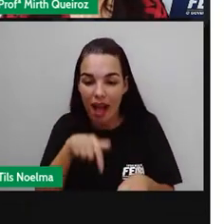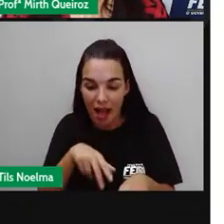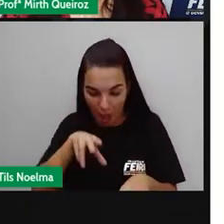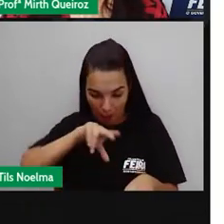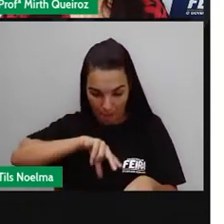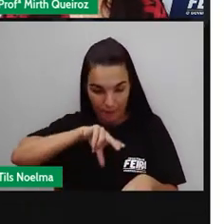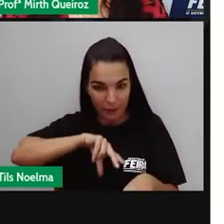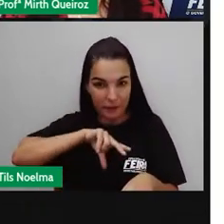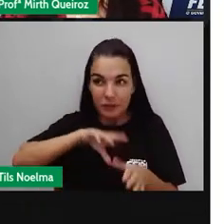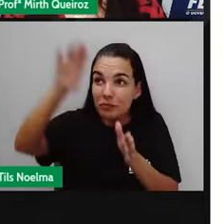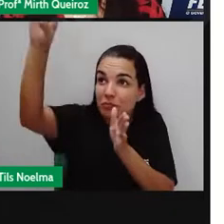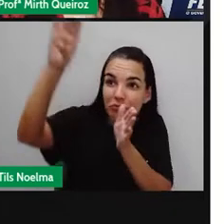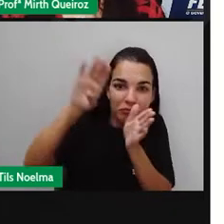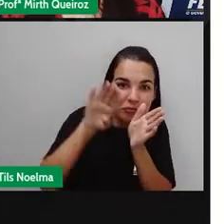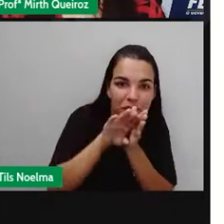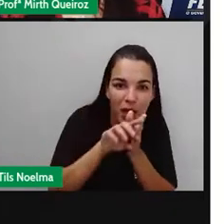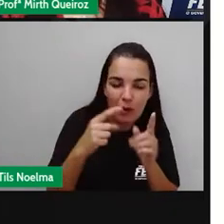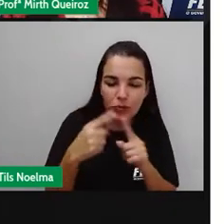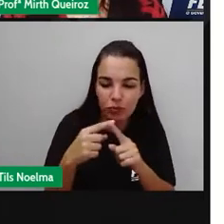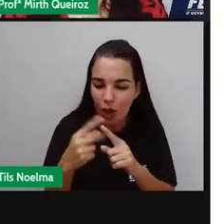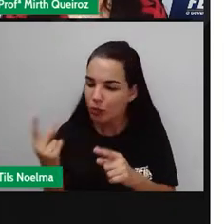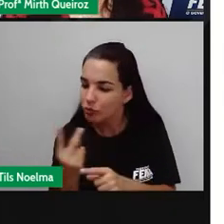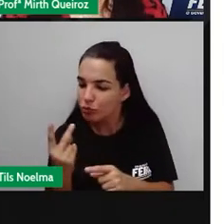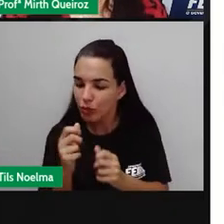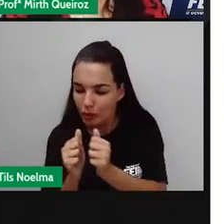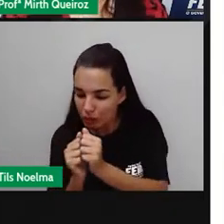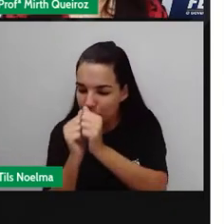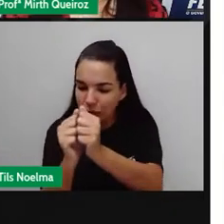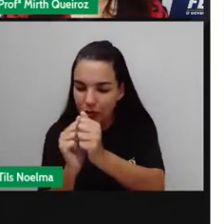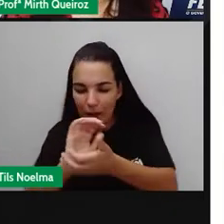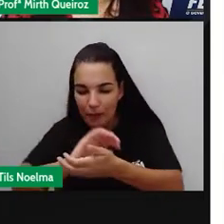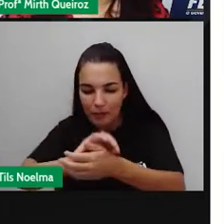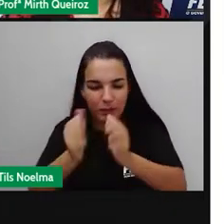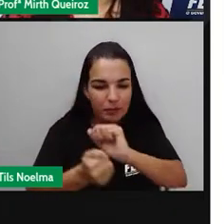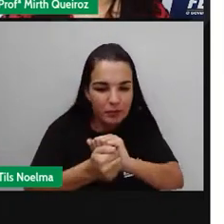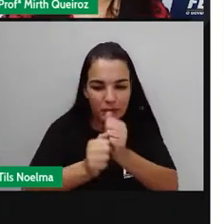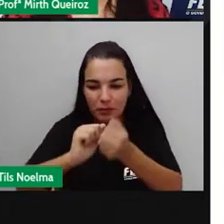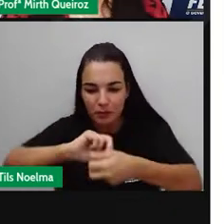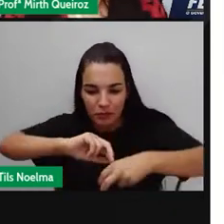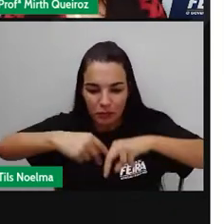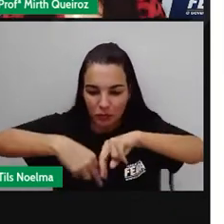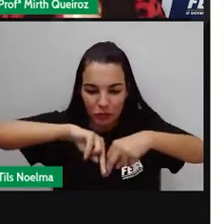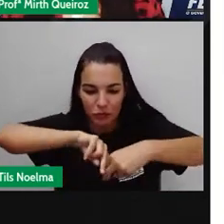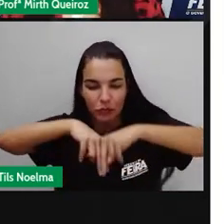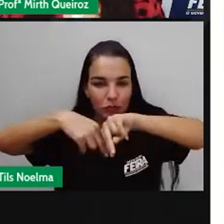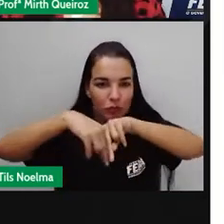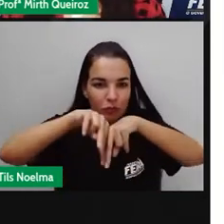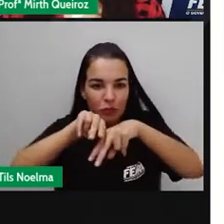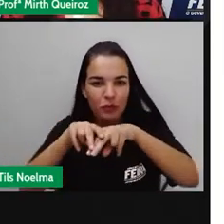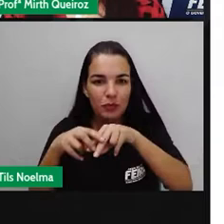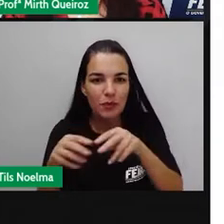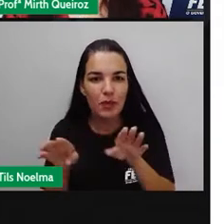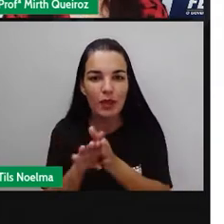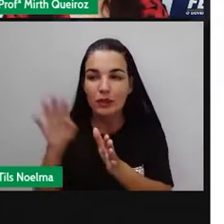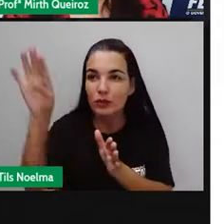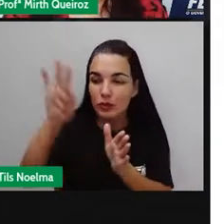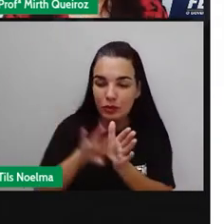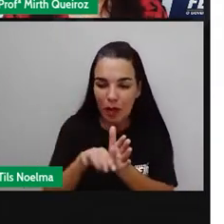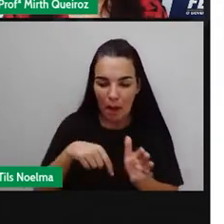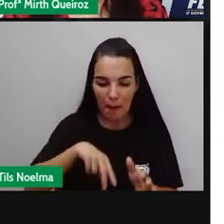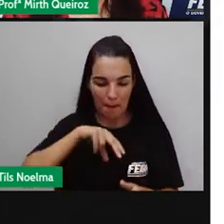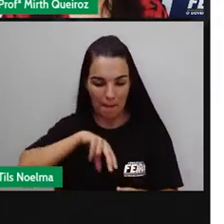popular típica representada por casais que são orientados e animados por um narrador. Ela veio ao Brasil aí através